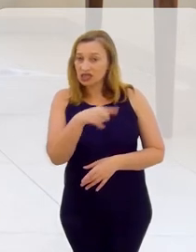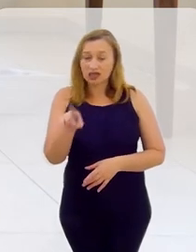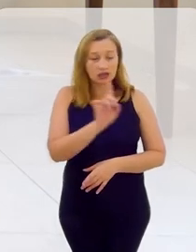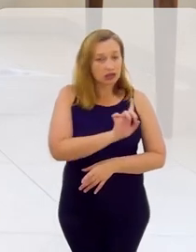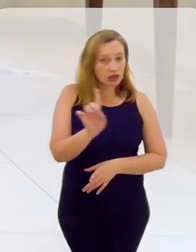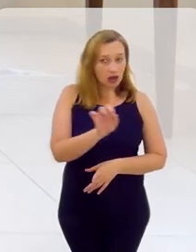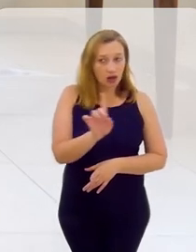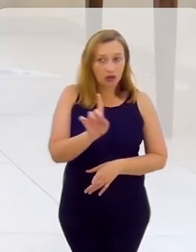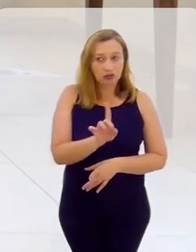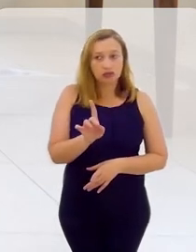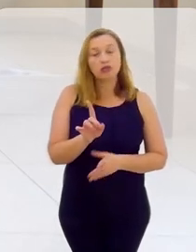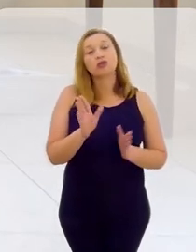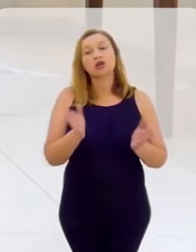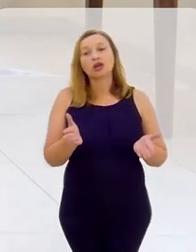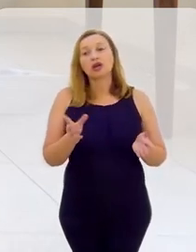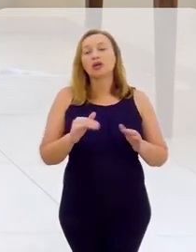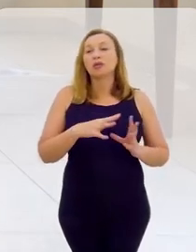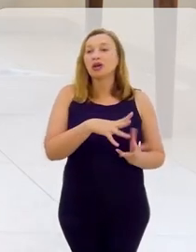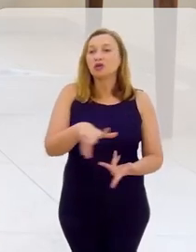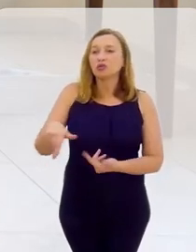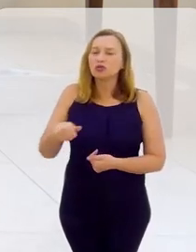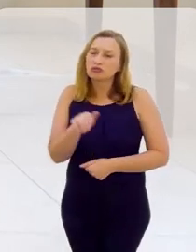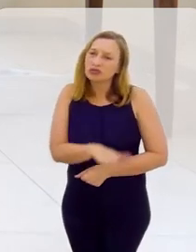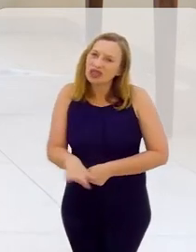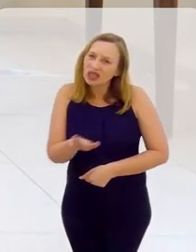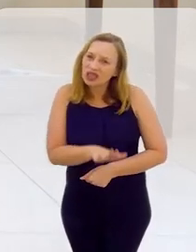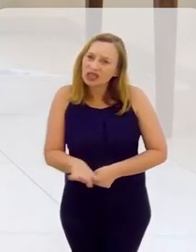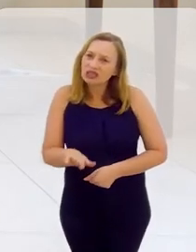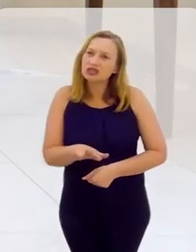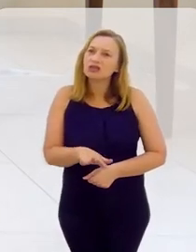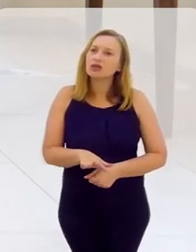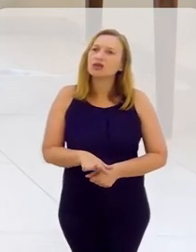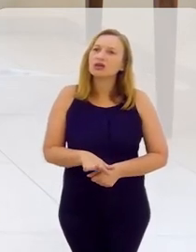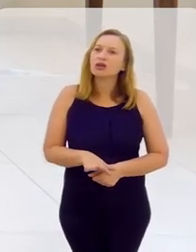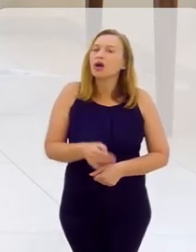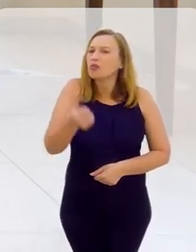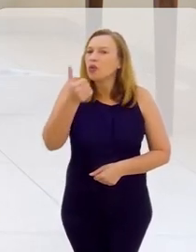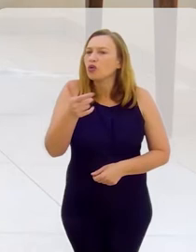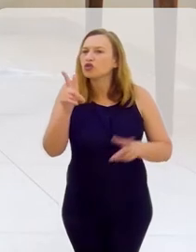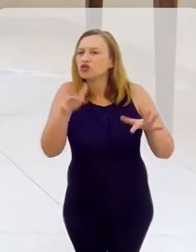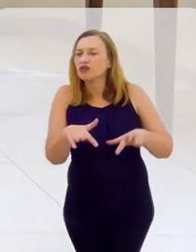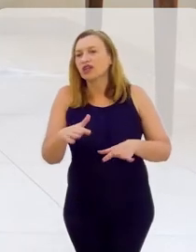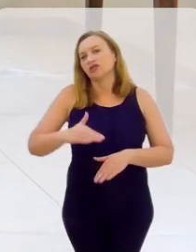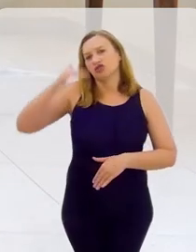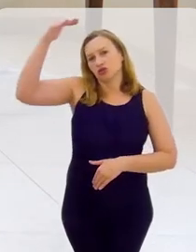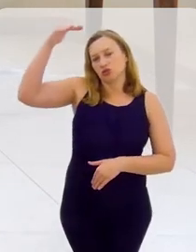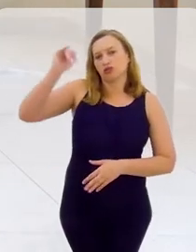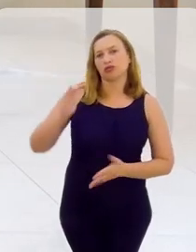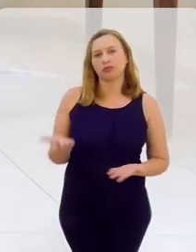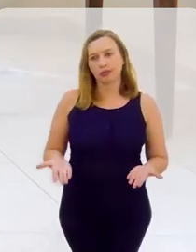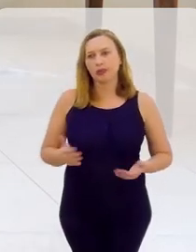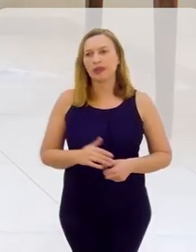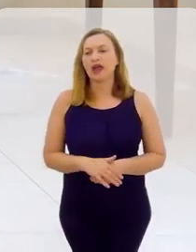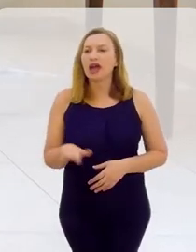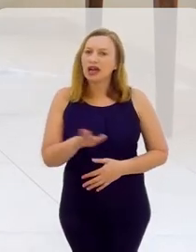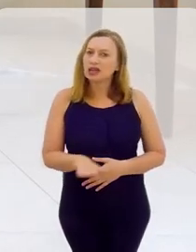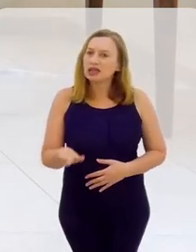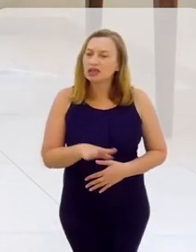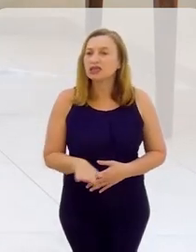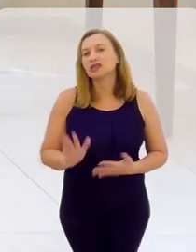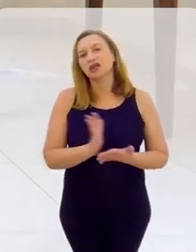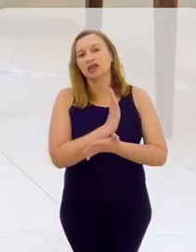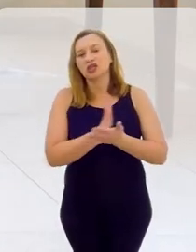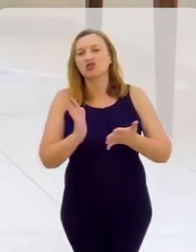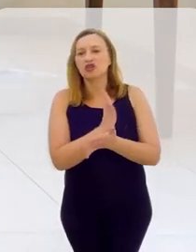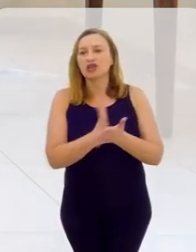isenta disso. Ela tem os comentários. Só que no mundo da criança, ele é um pouco diferente dos adultos.